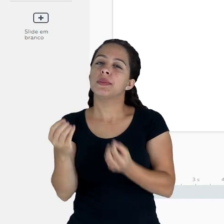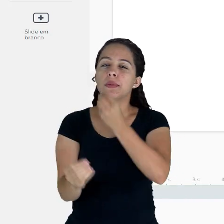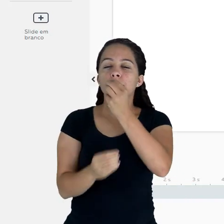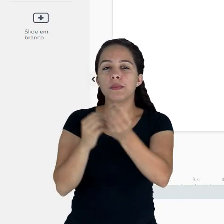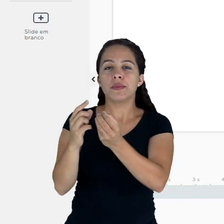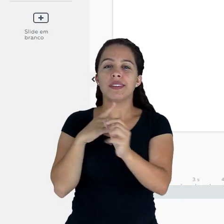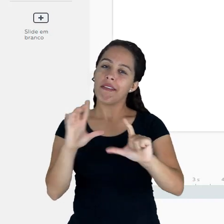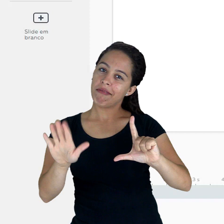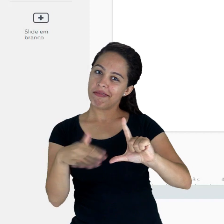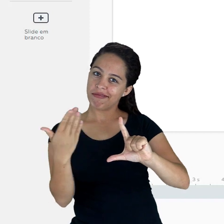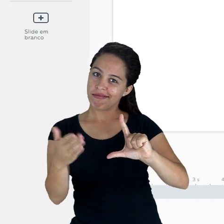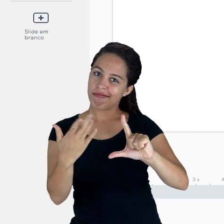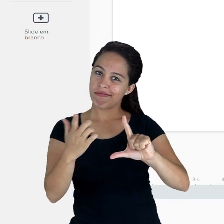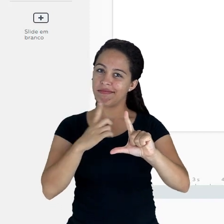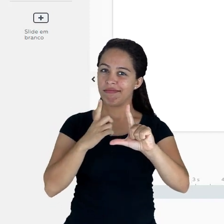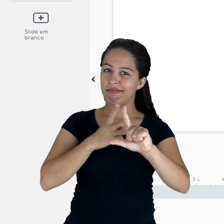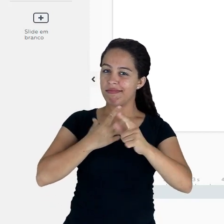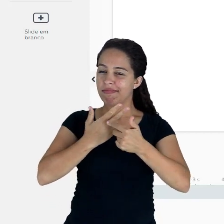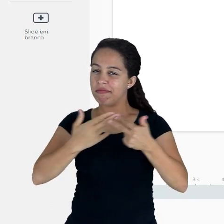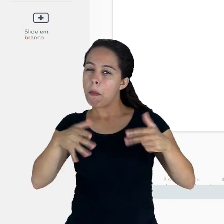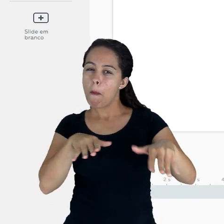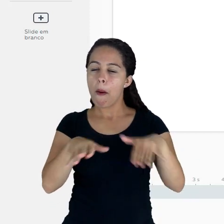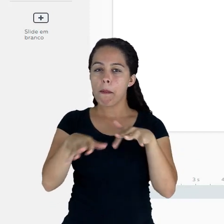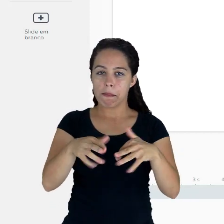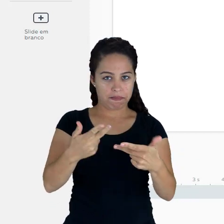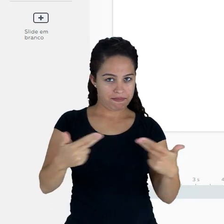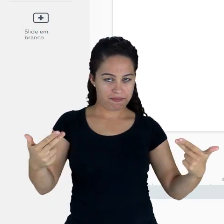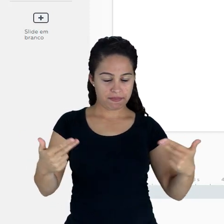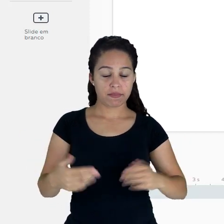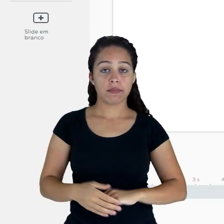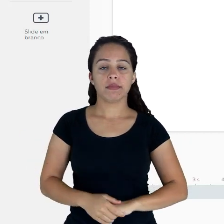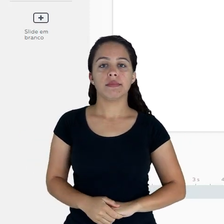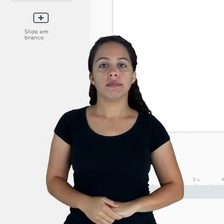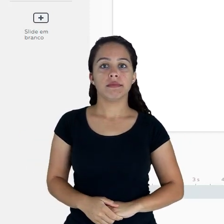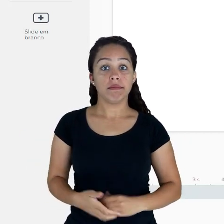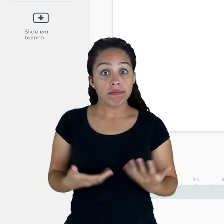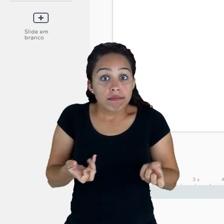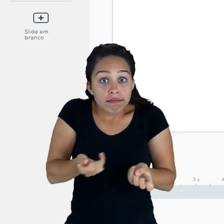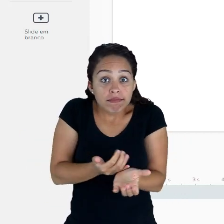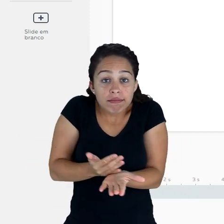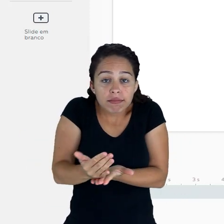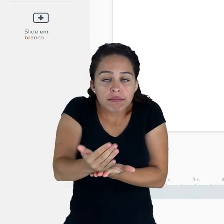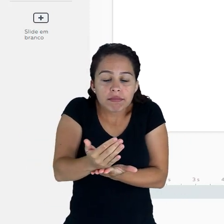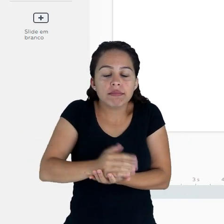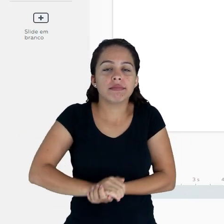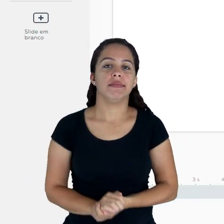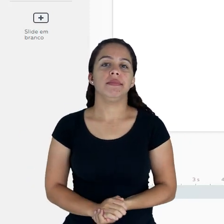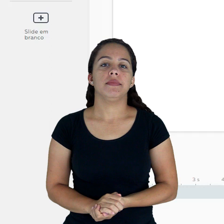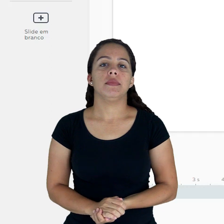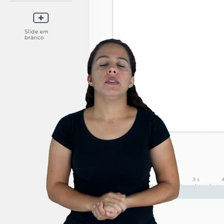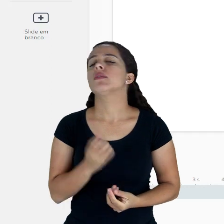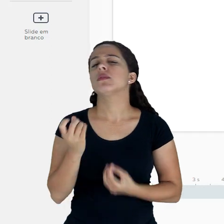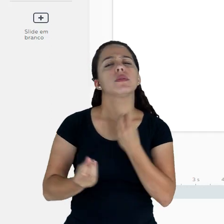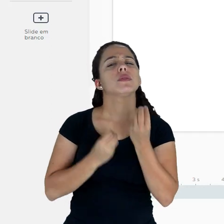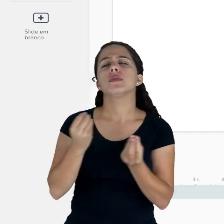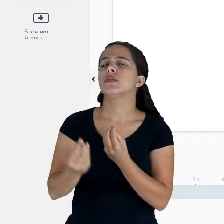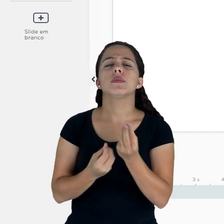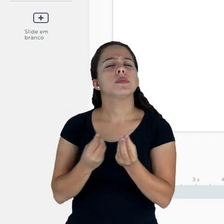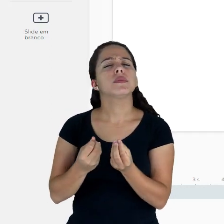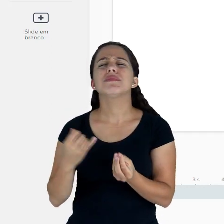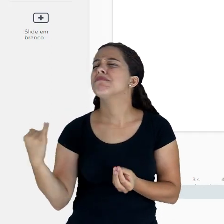vamos começar a parte mais importante para a criação do nosso ponto